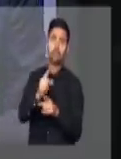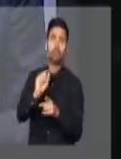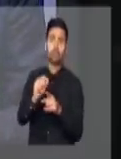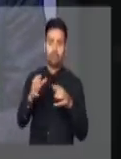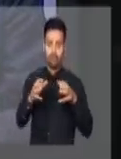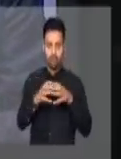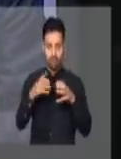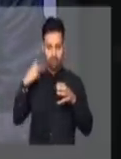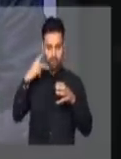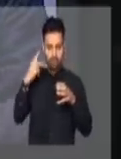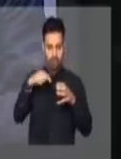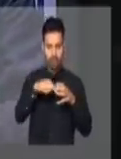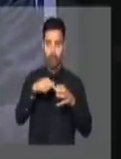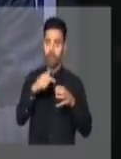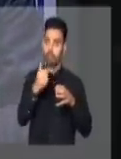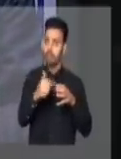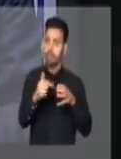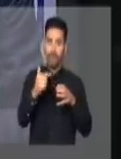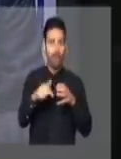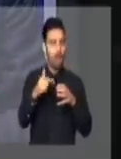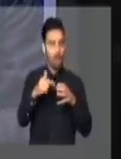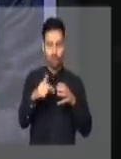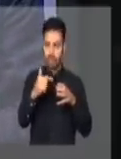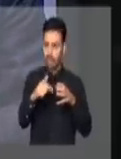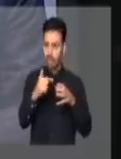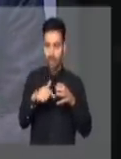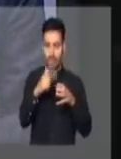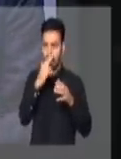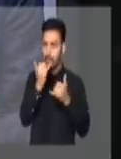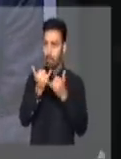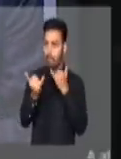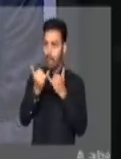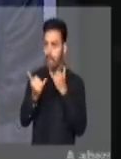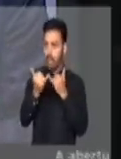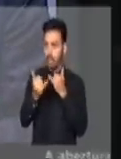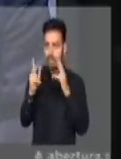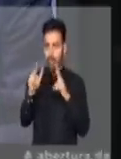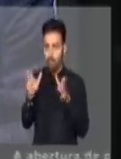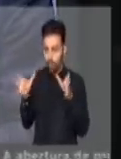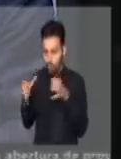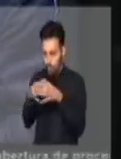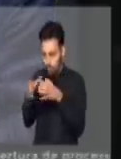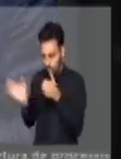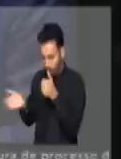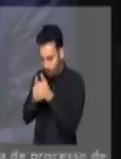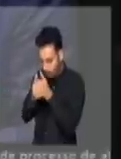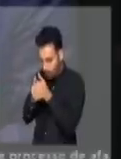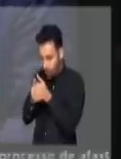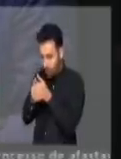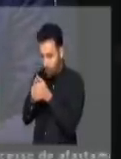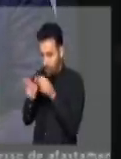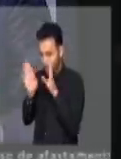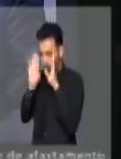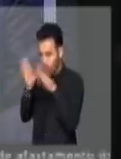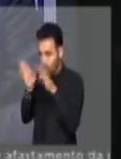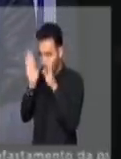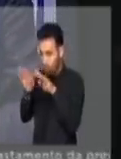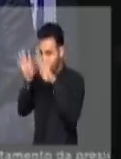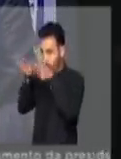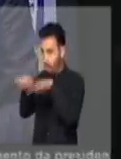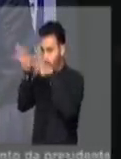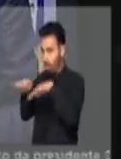não guardam semelhança com as chamadas seitas baseadas na submissão intelectual em